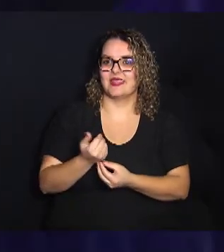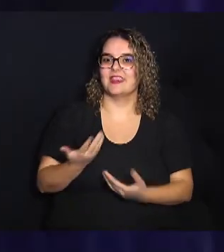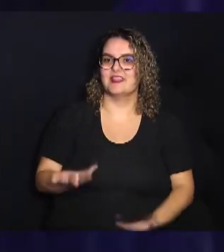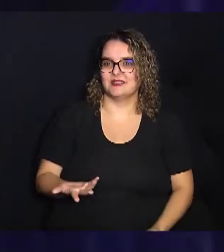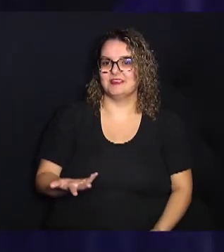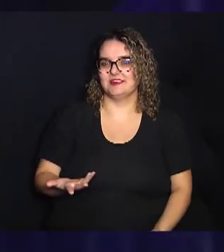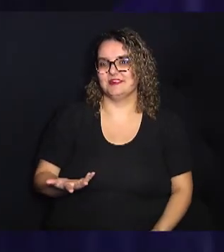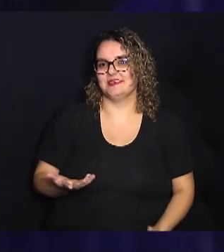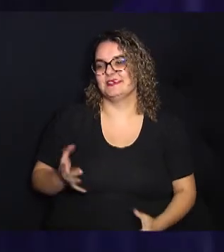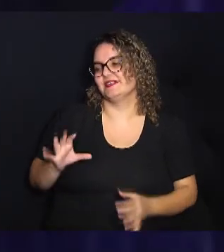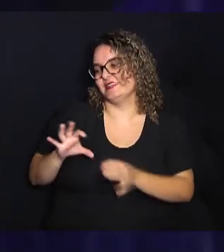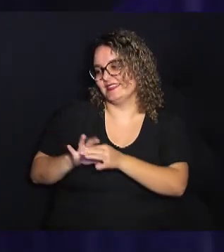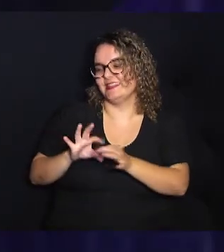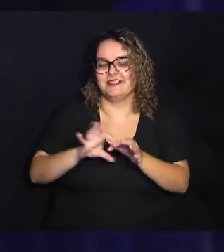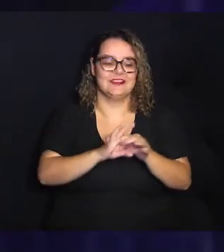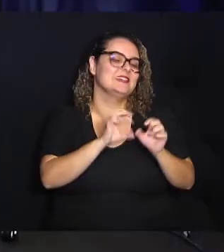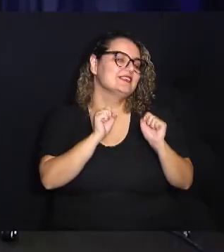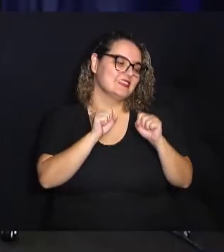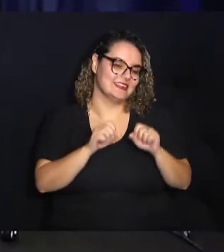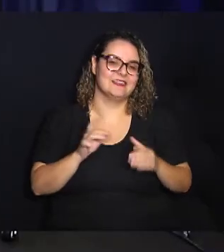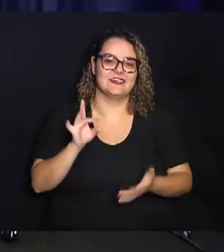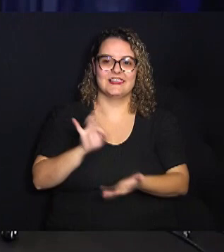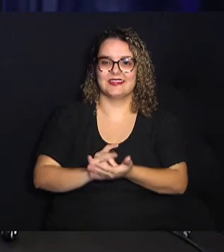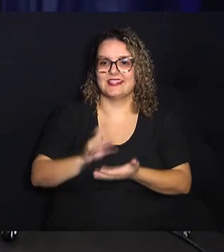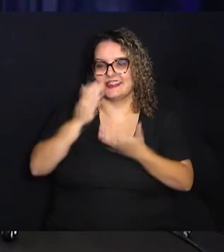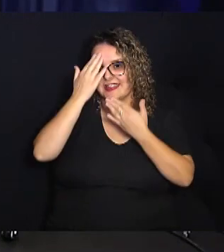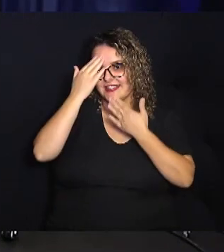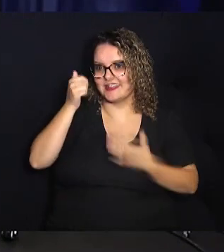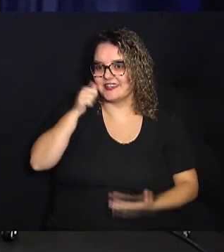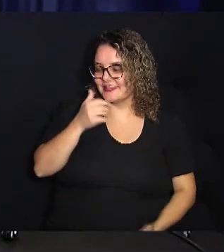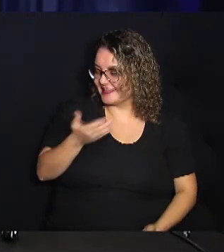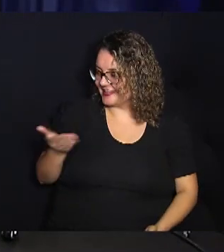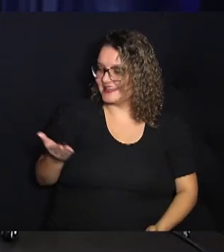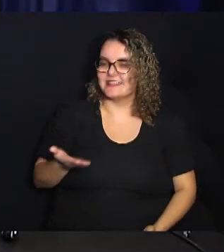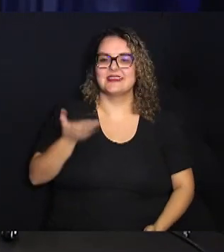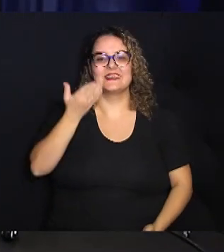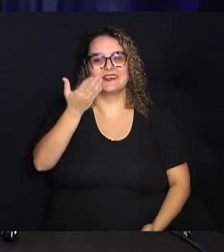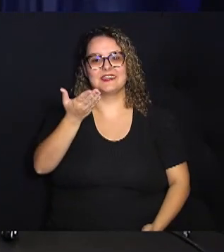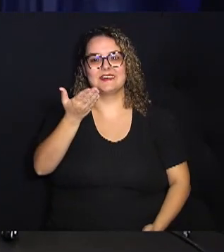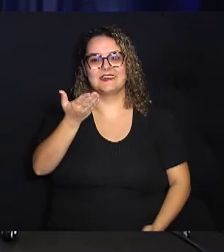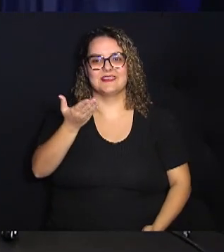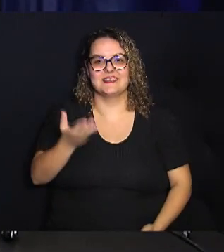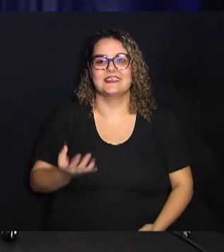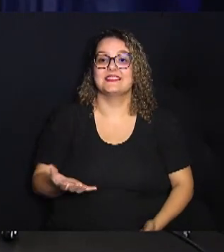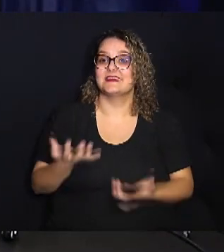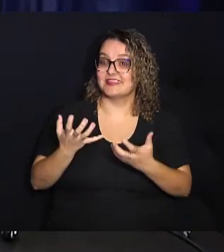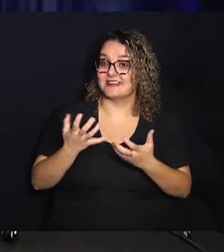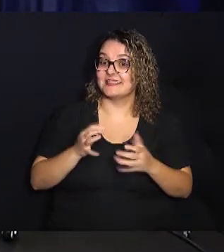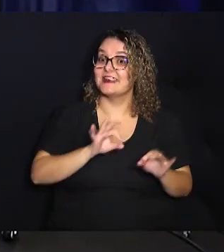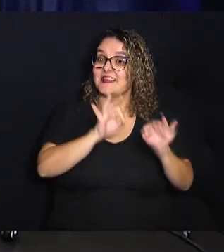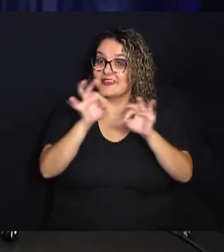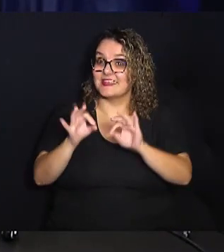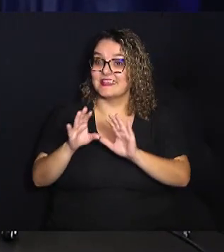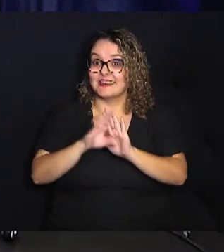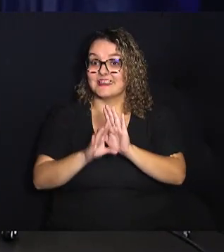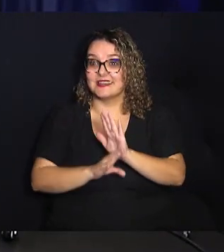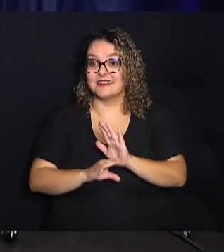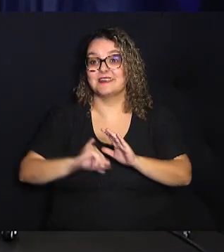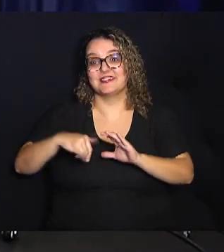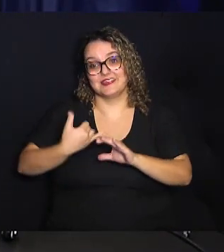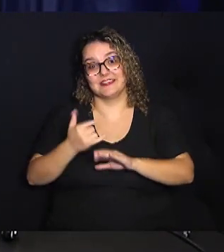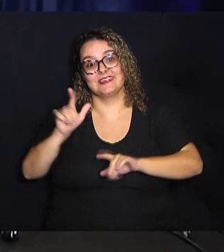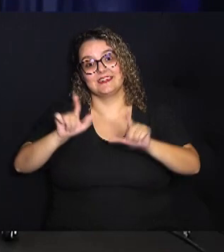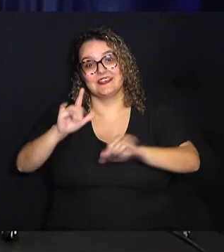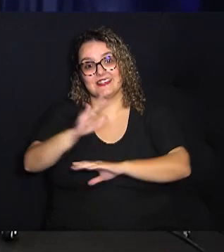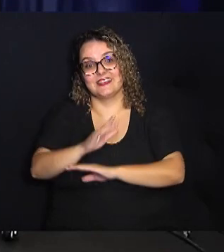de conexão, né? Sim, verdade. Muito obrigada, meninas. E para você, se quiser resgatar esse programa, ele fica no YouTube da TV